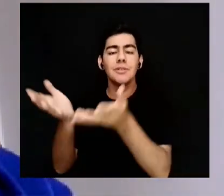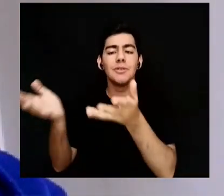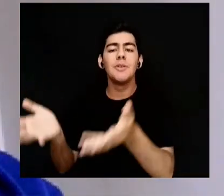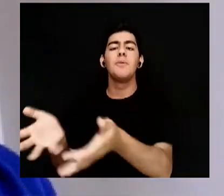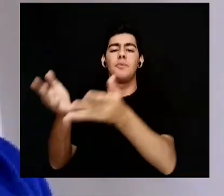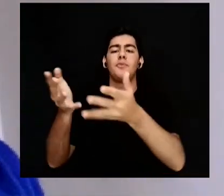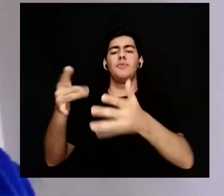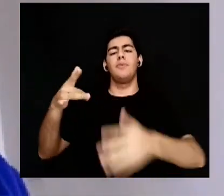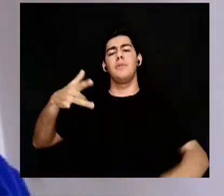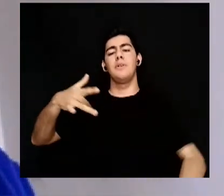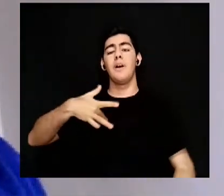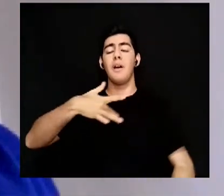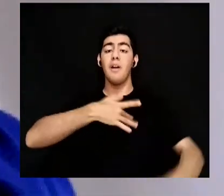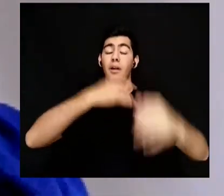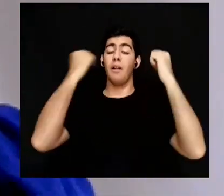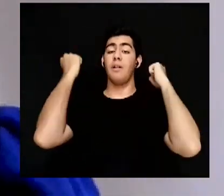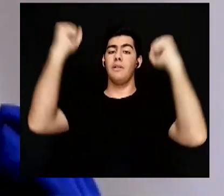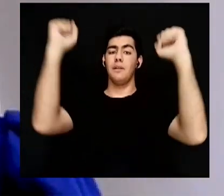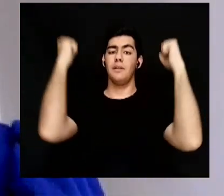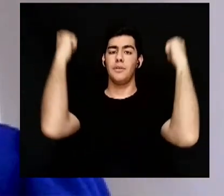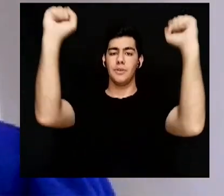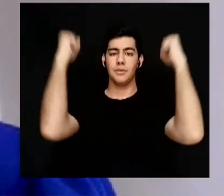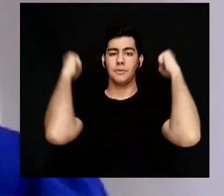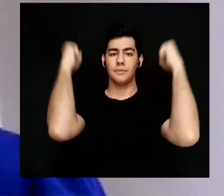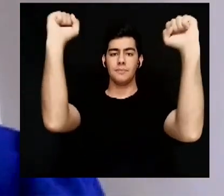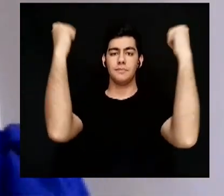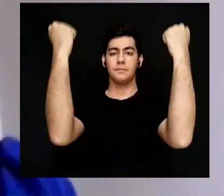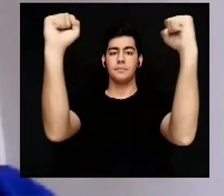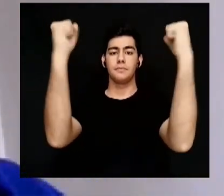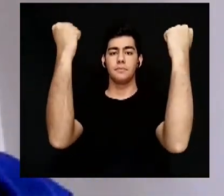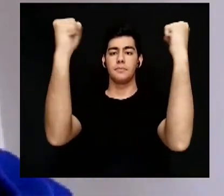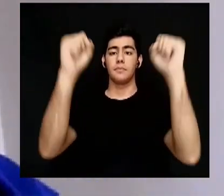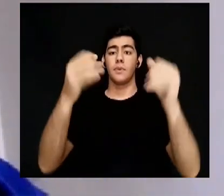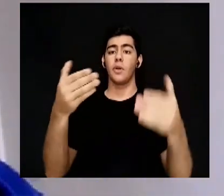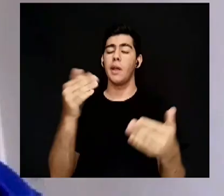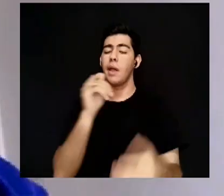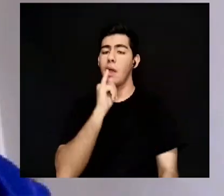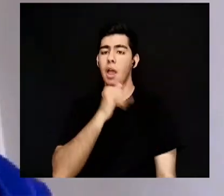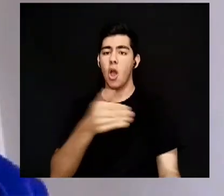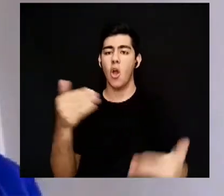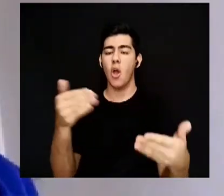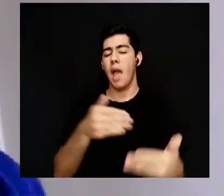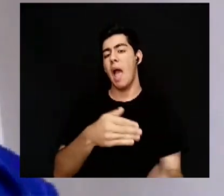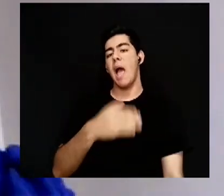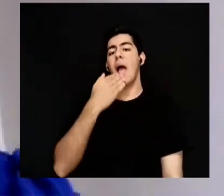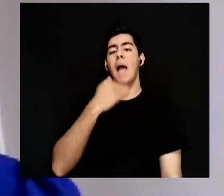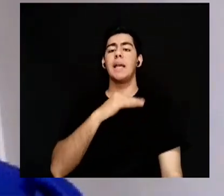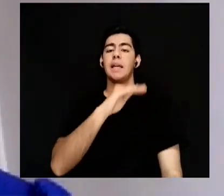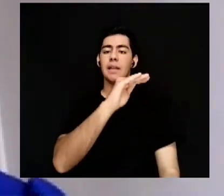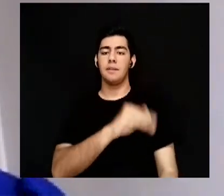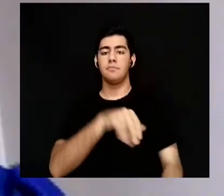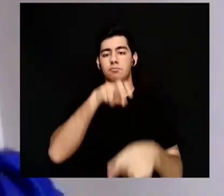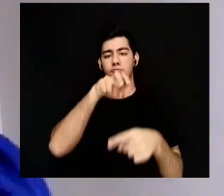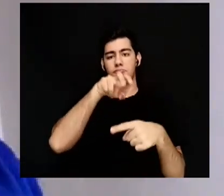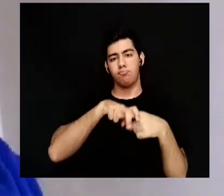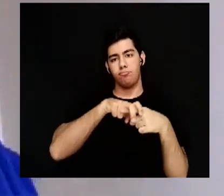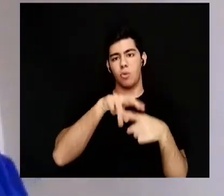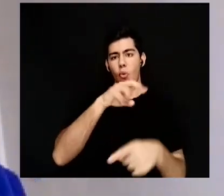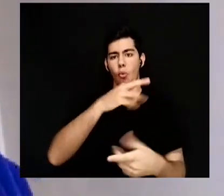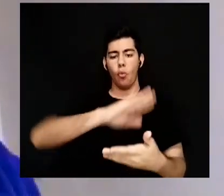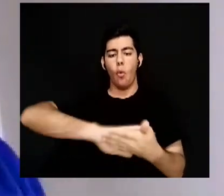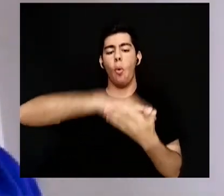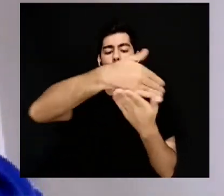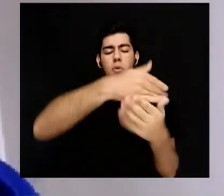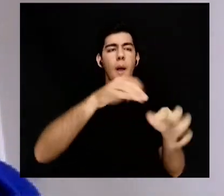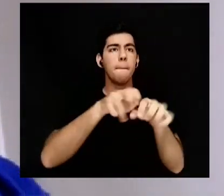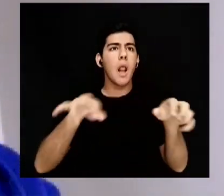gente fala assim, a criança se diverte sentada, né, é no computador, é no celular, é no